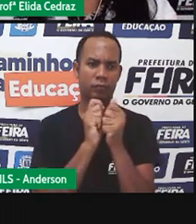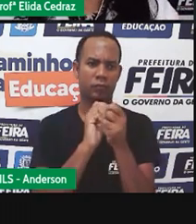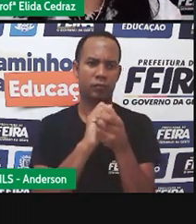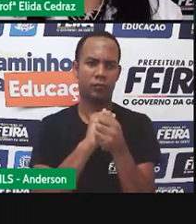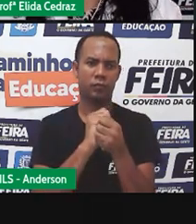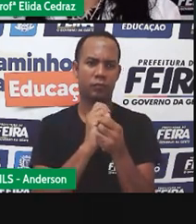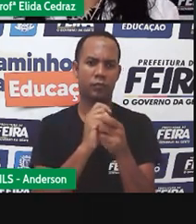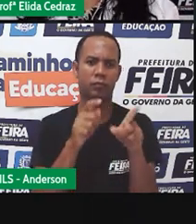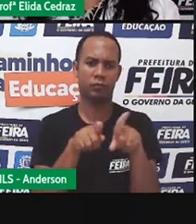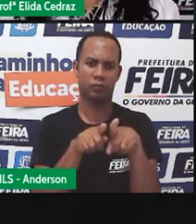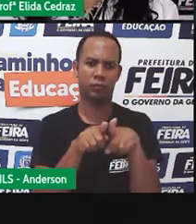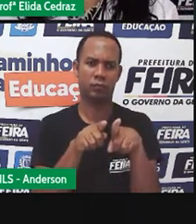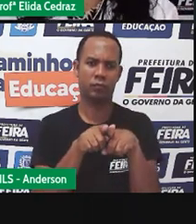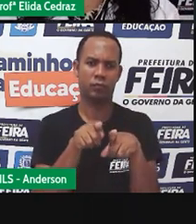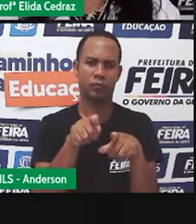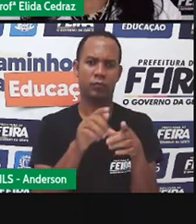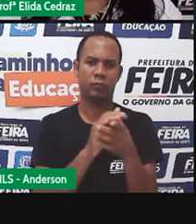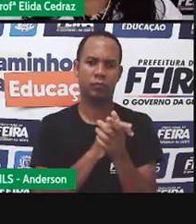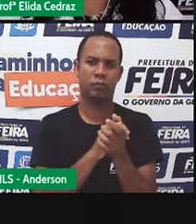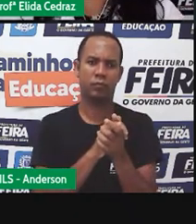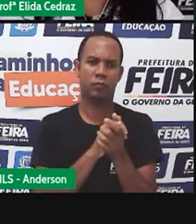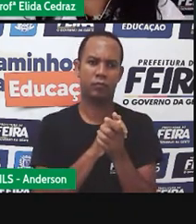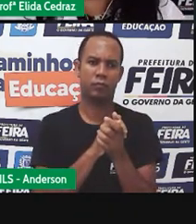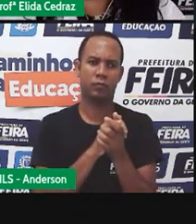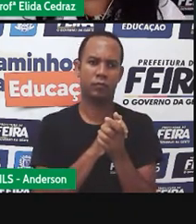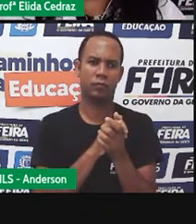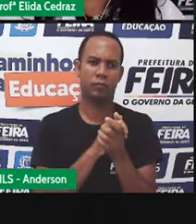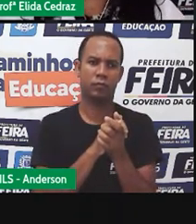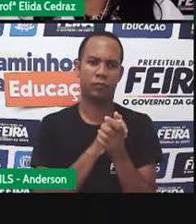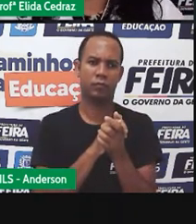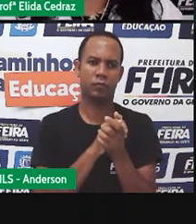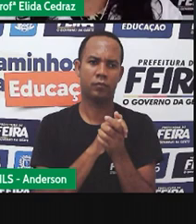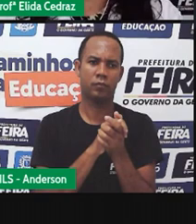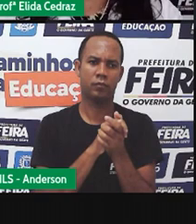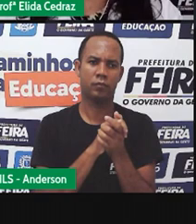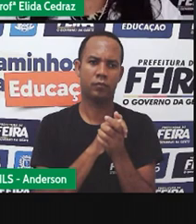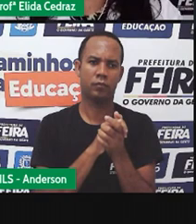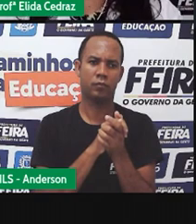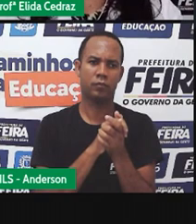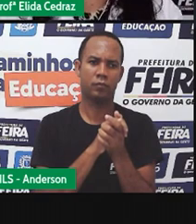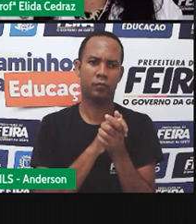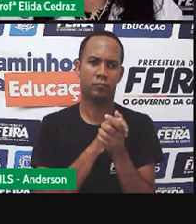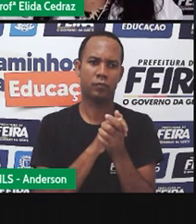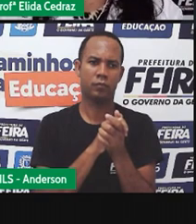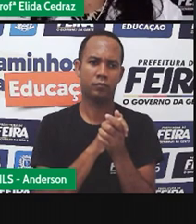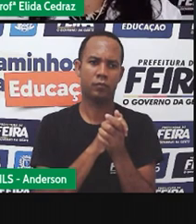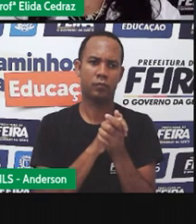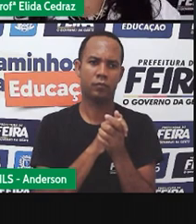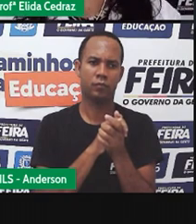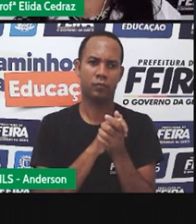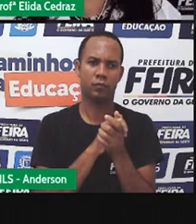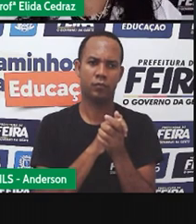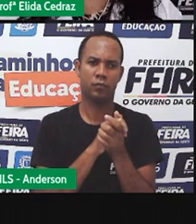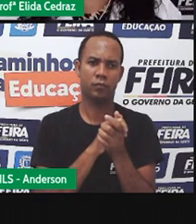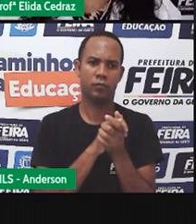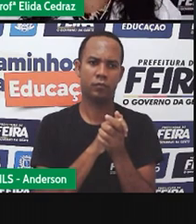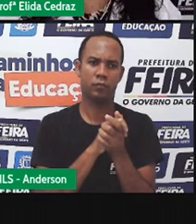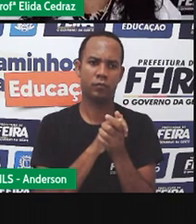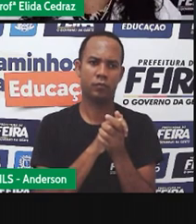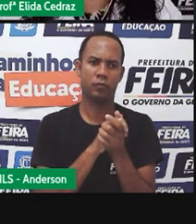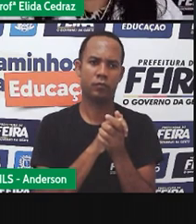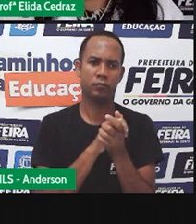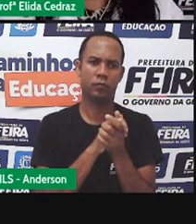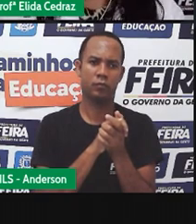guardanapo. Porque o material com que eles foram feitos é um material que possui